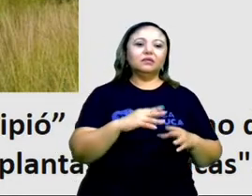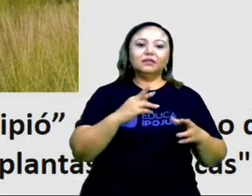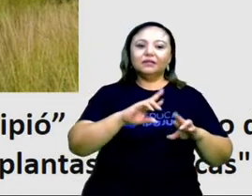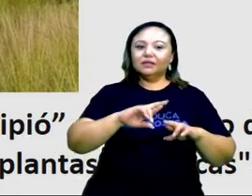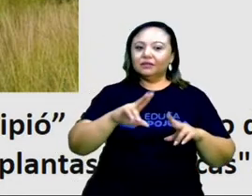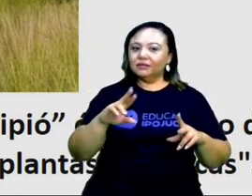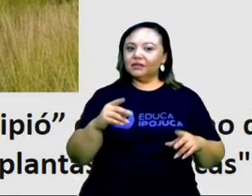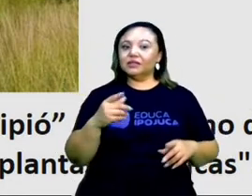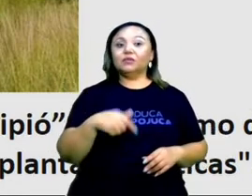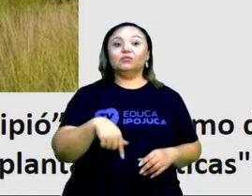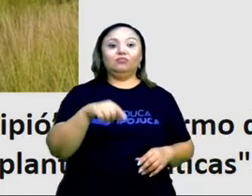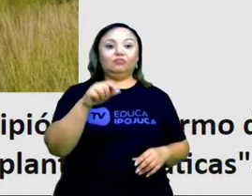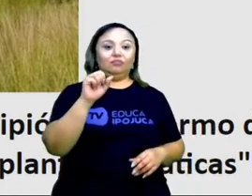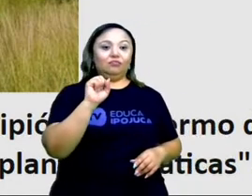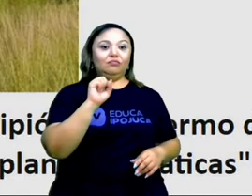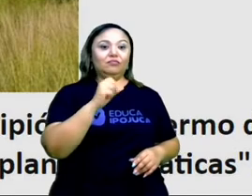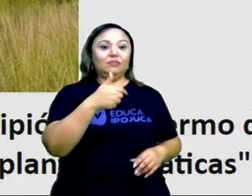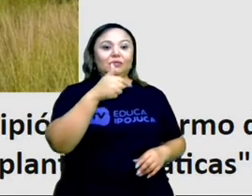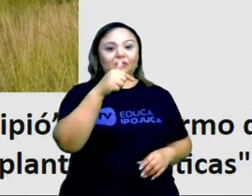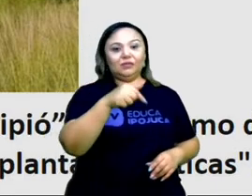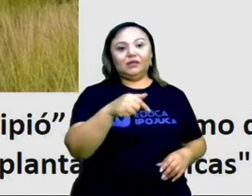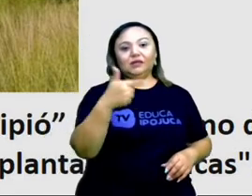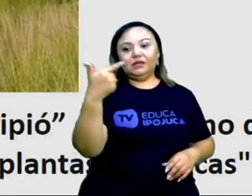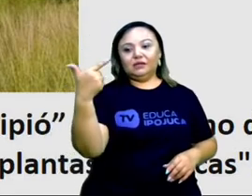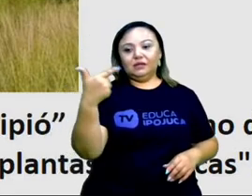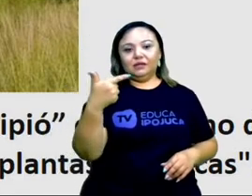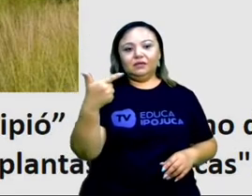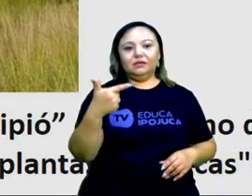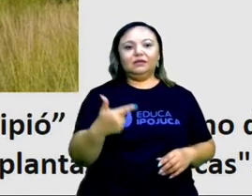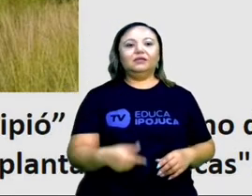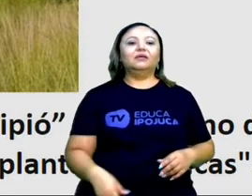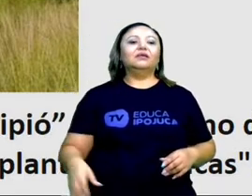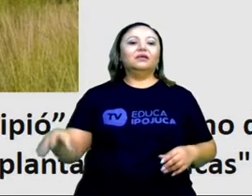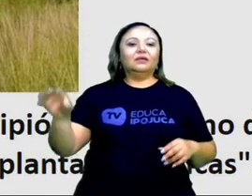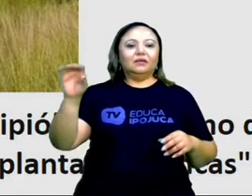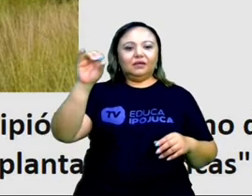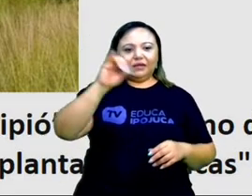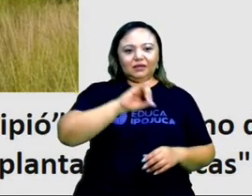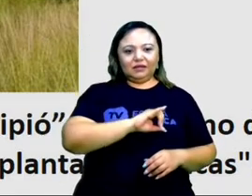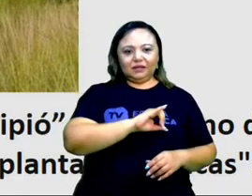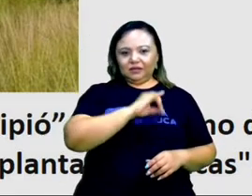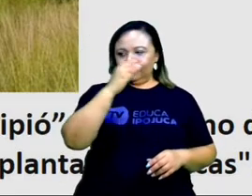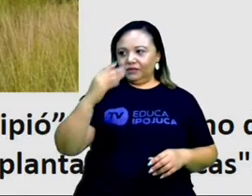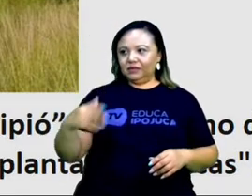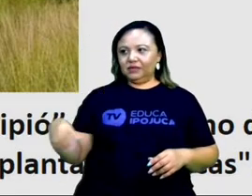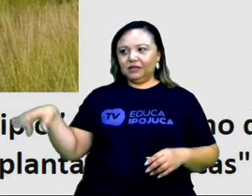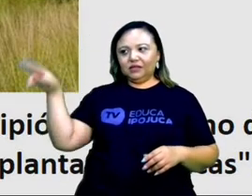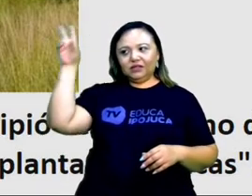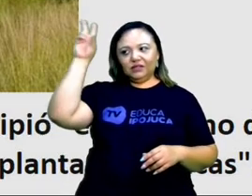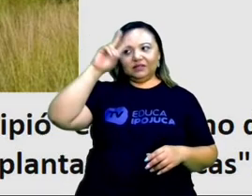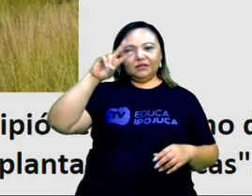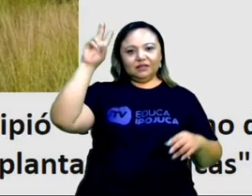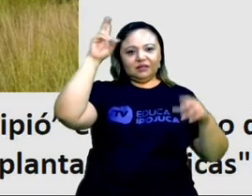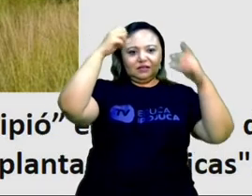são 72. Então, Ipojuca tem histórias para